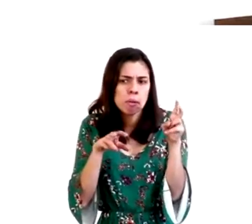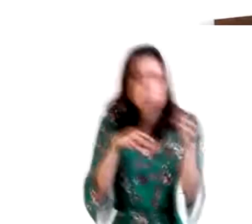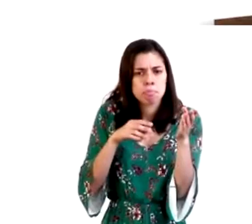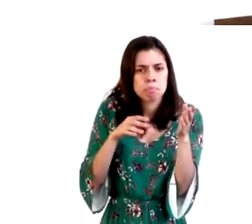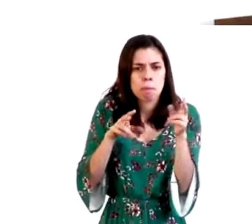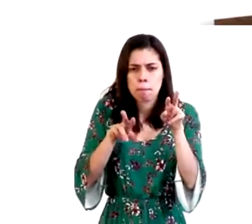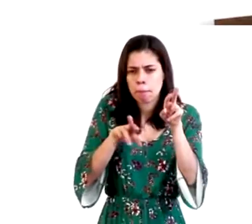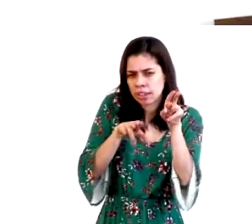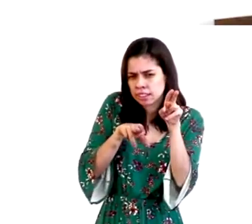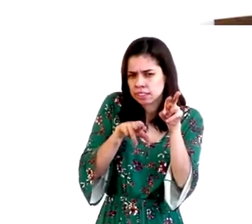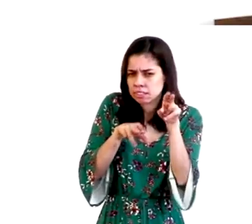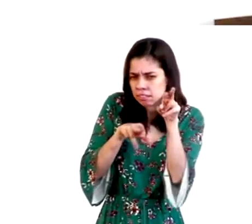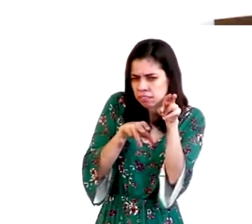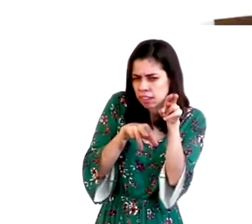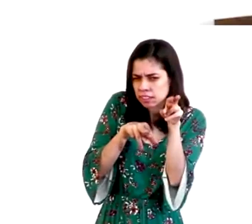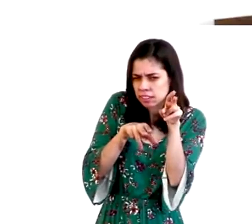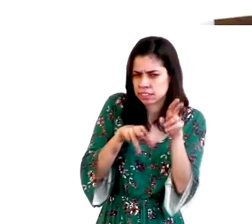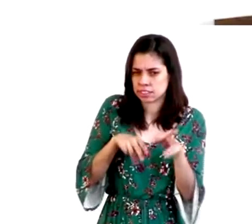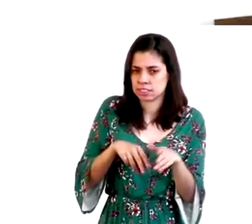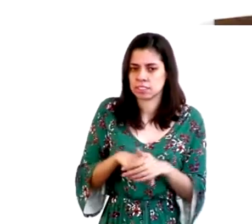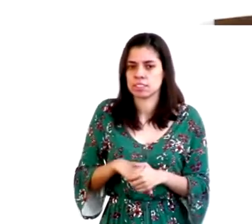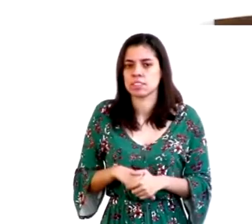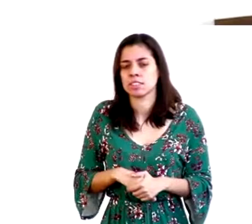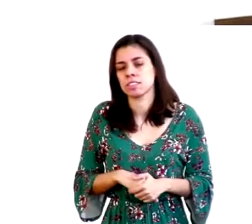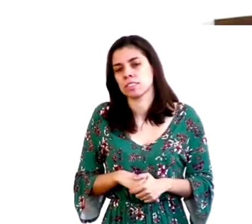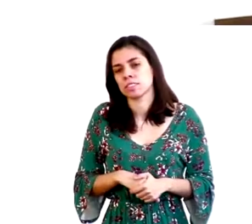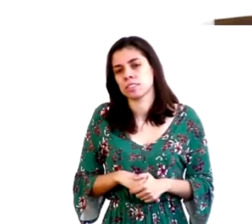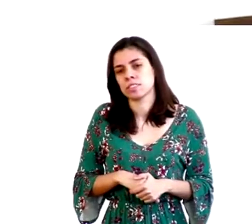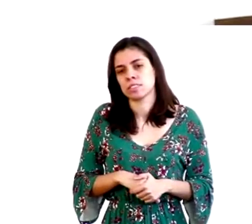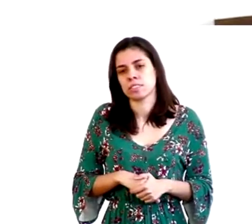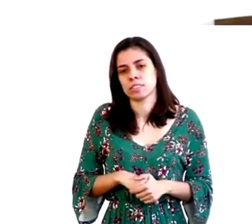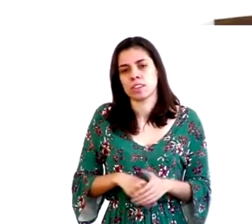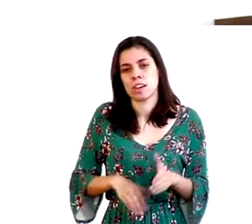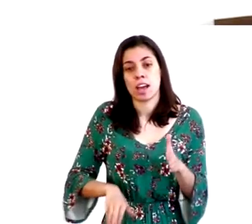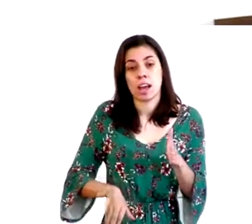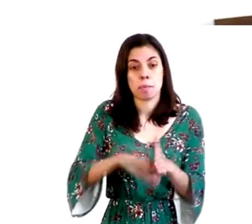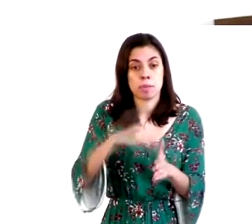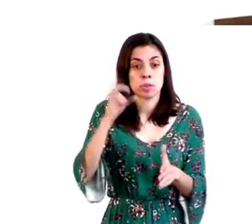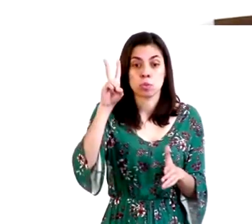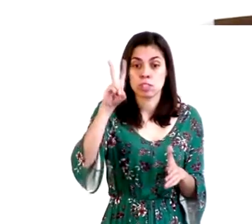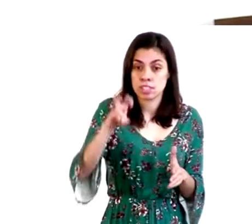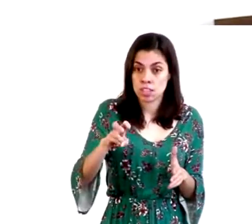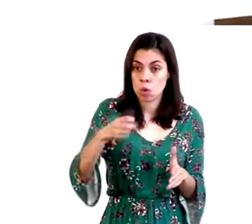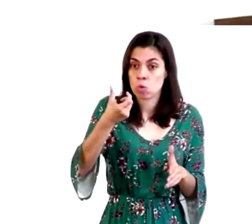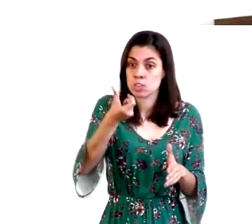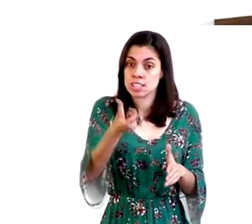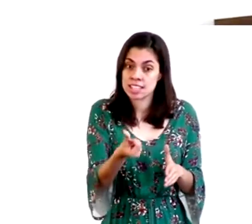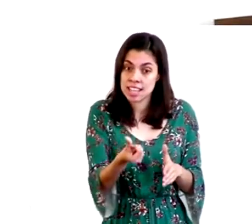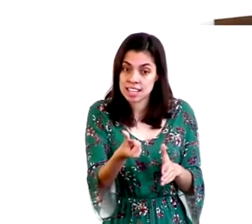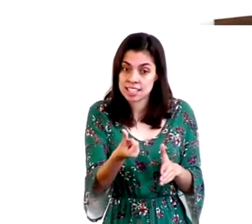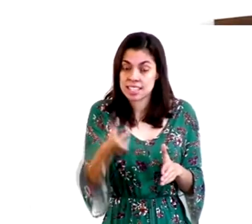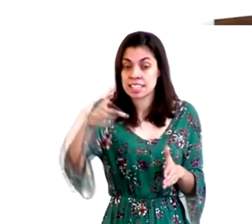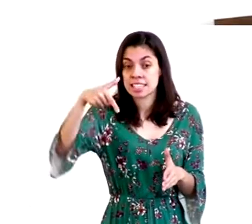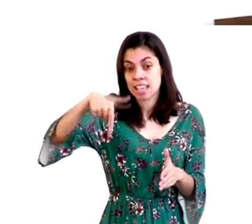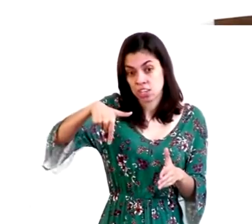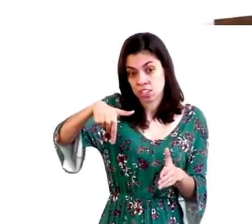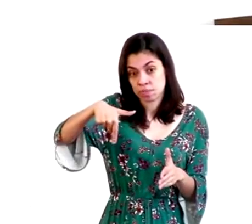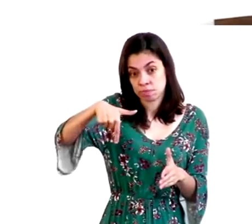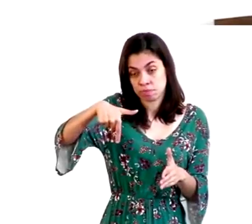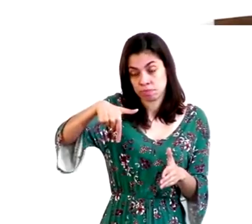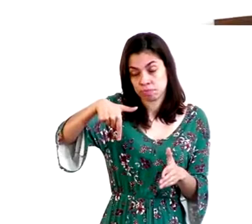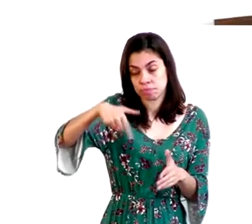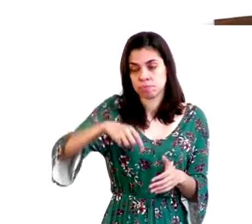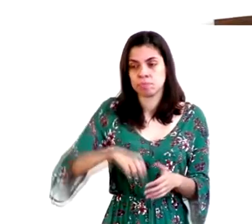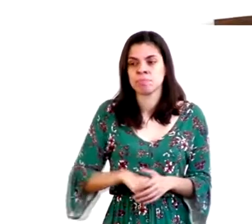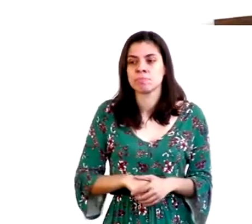3 capítulos de Mateus 5, 6 e 7 de O Sermão do Monte. O Sermão do Monte tem sido e